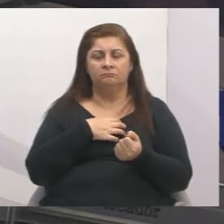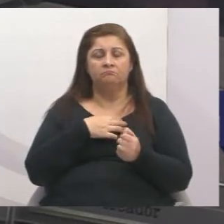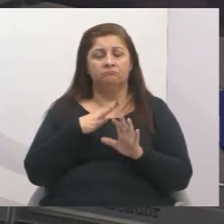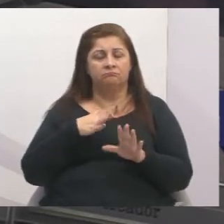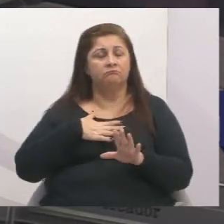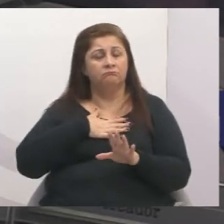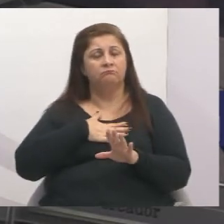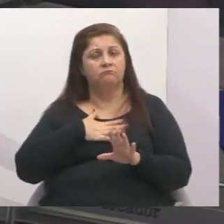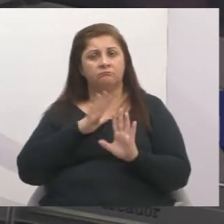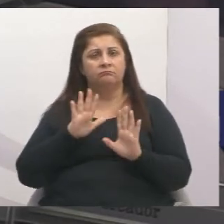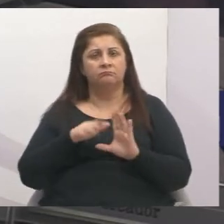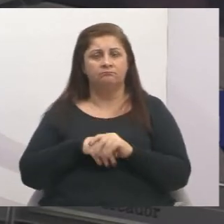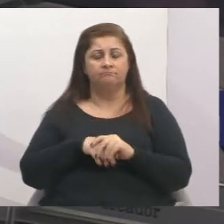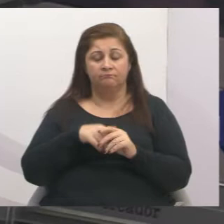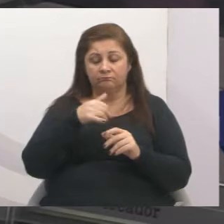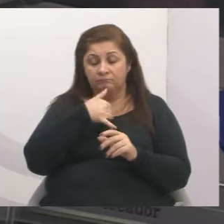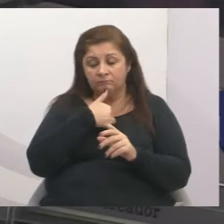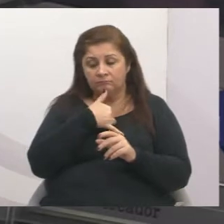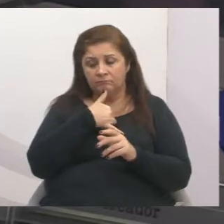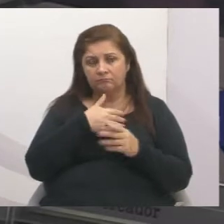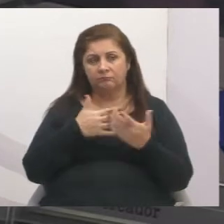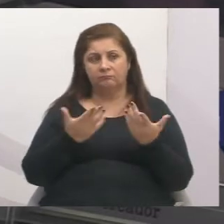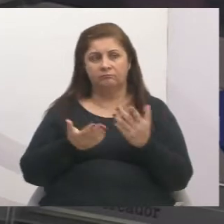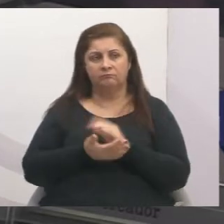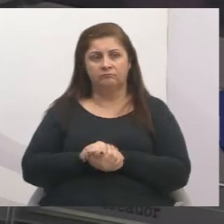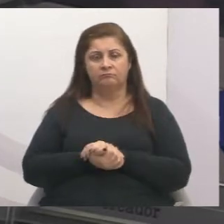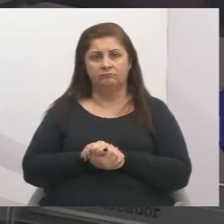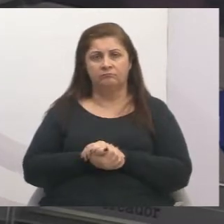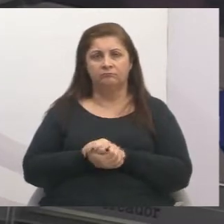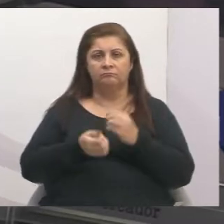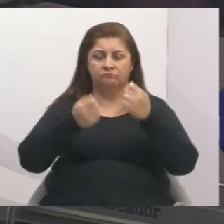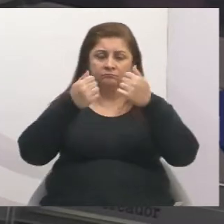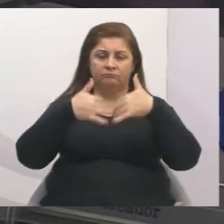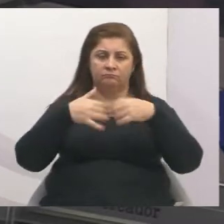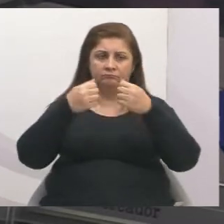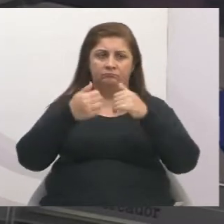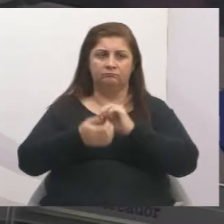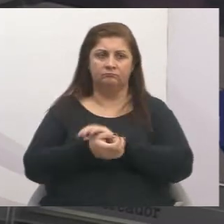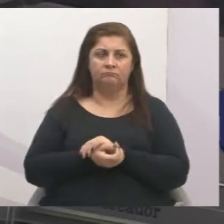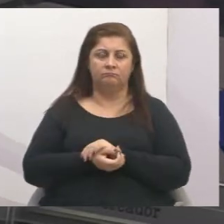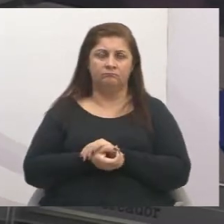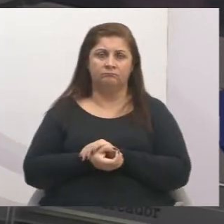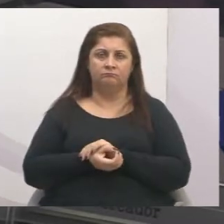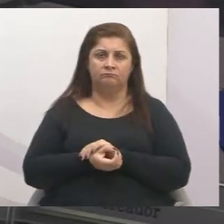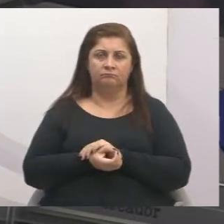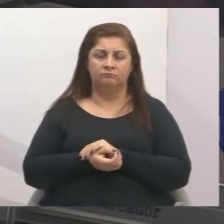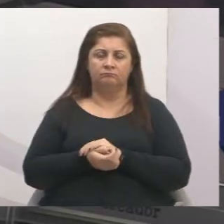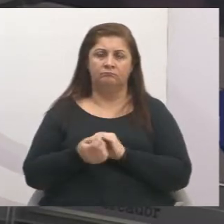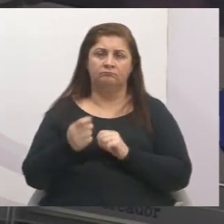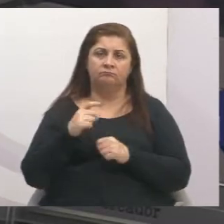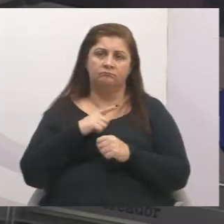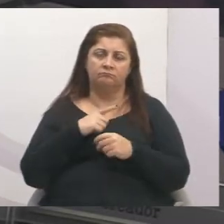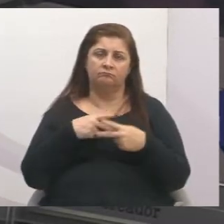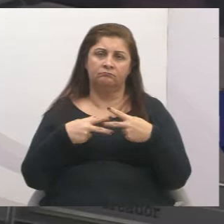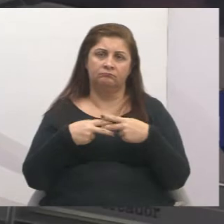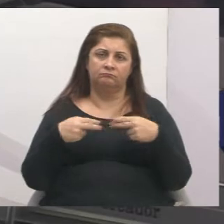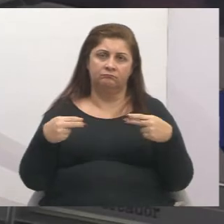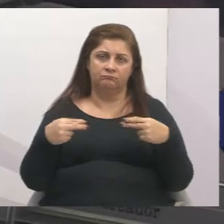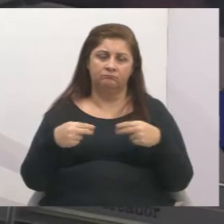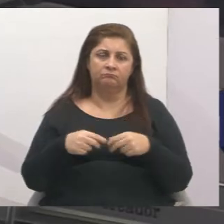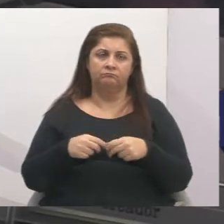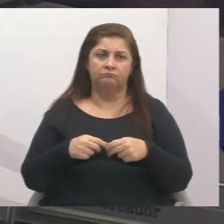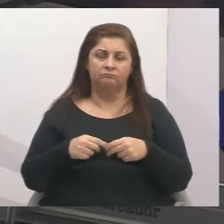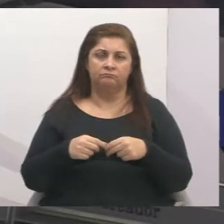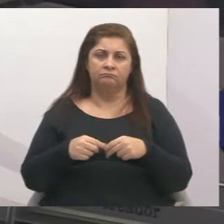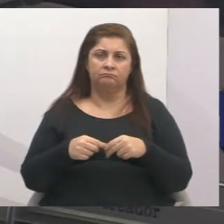satisfeito, mas triste com as explicações, de que algumas questões,